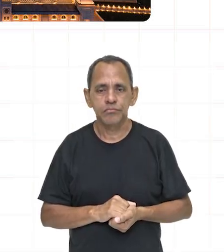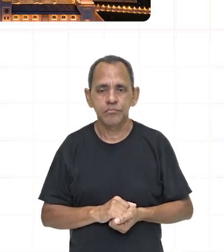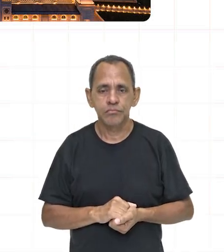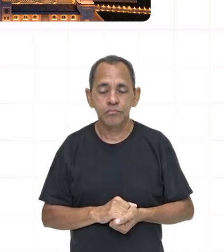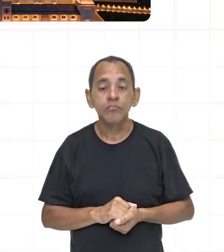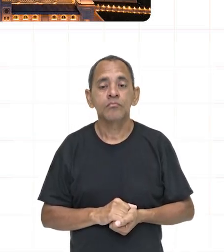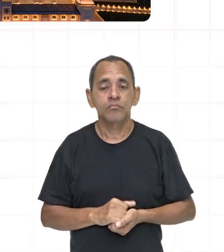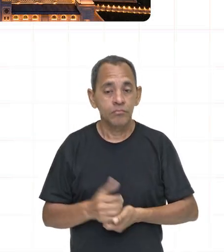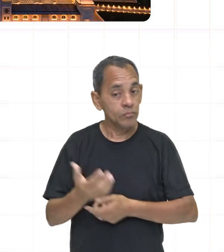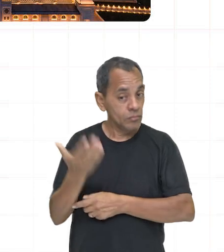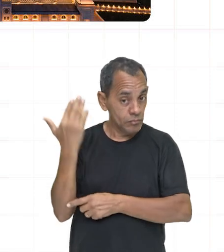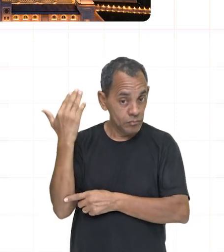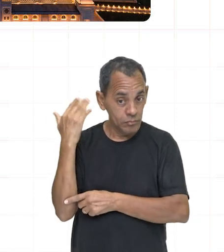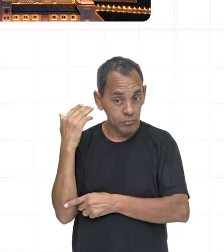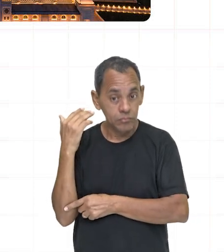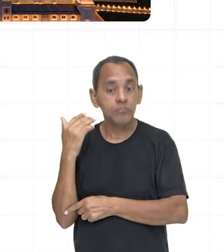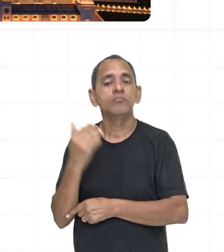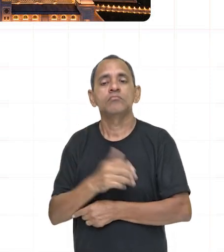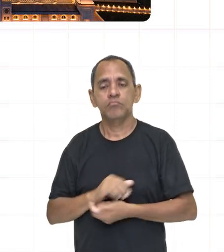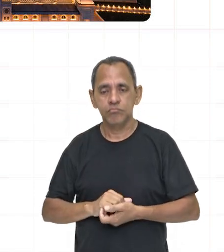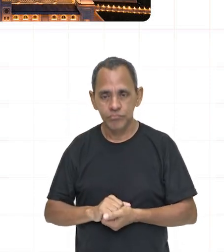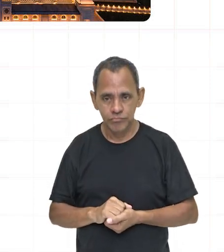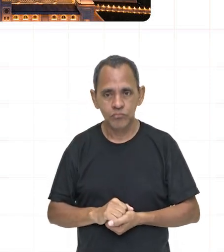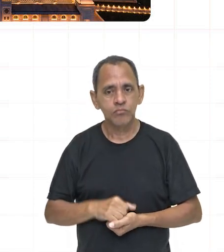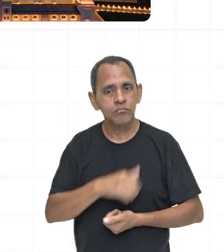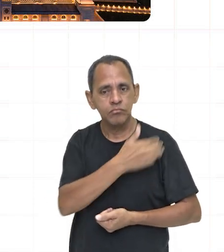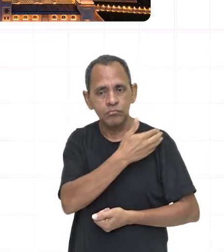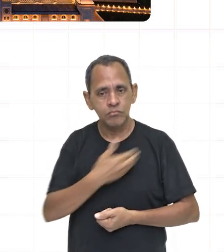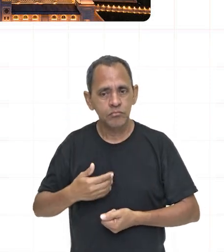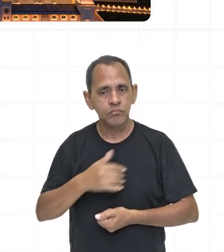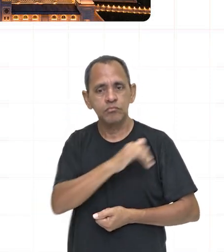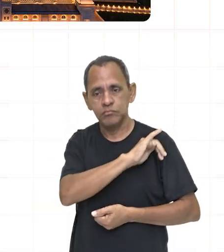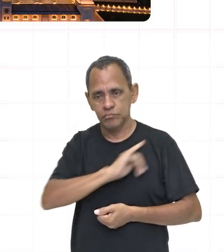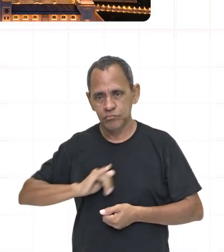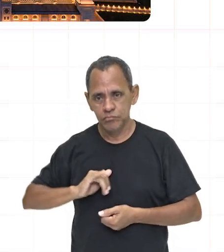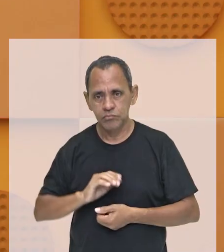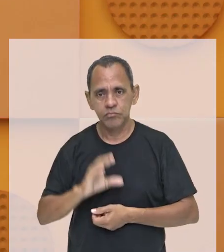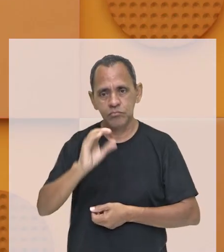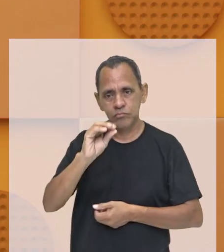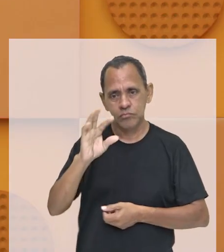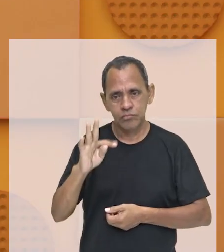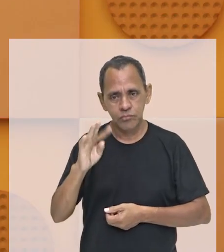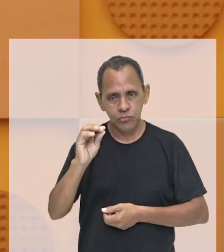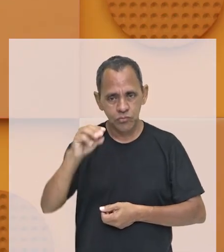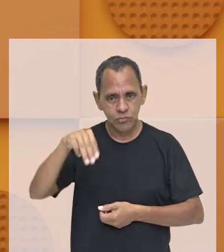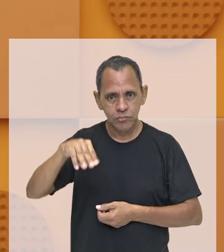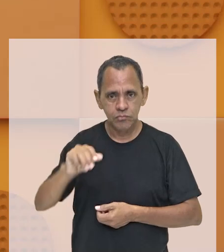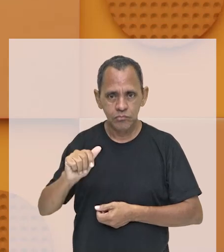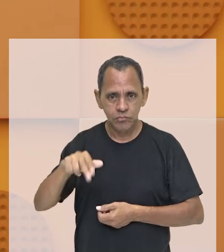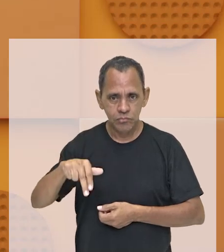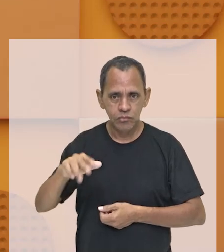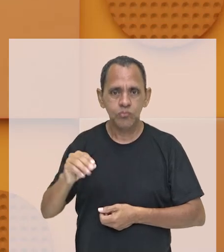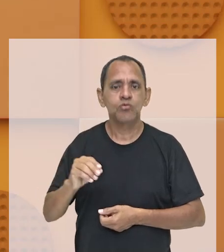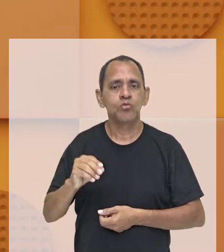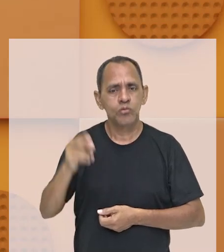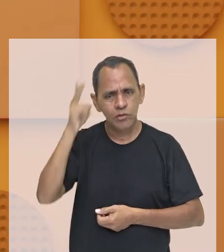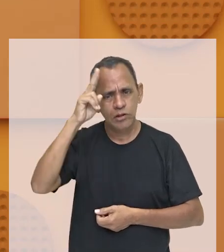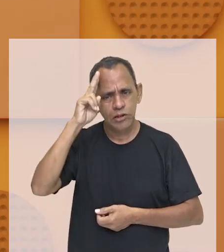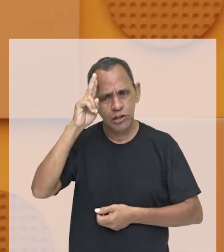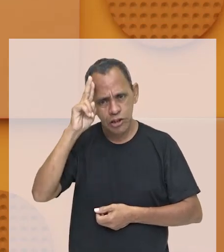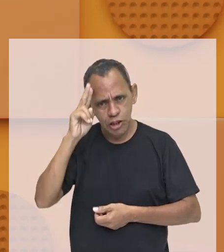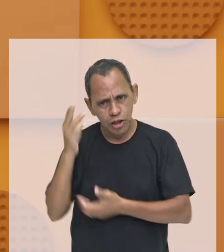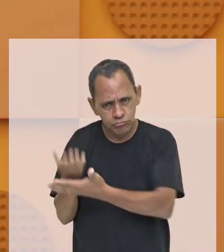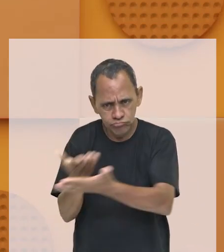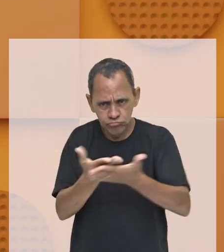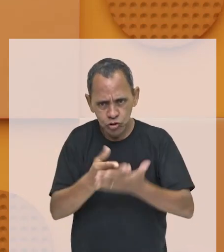na Europa. Então aí, se você lembra de aulas anteriores, se você lembra das suas aulas de história, você vai